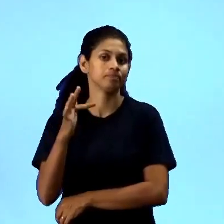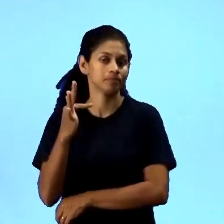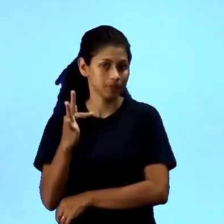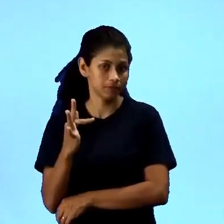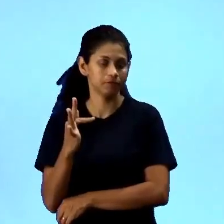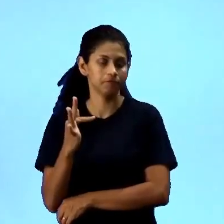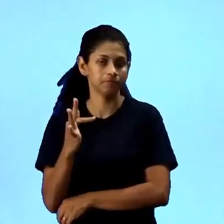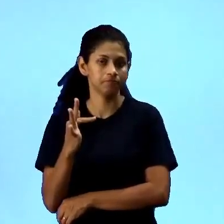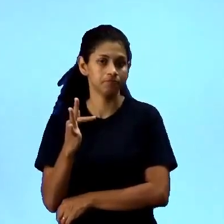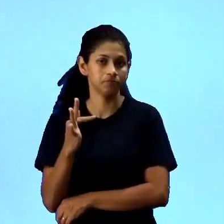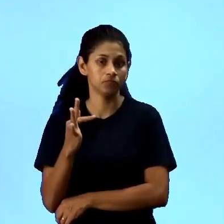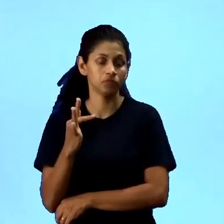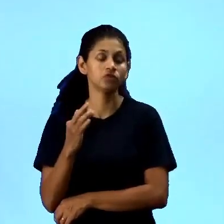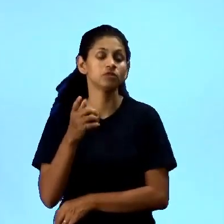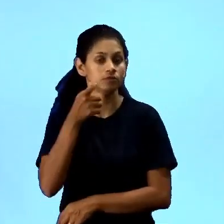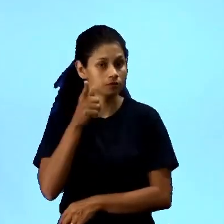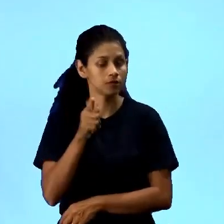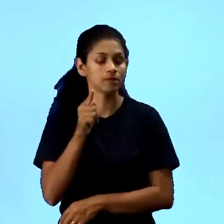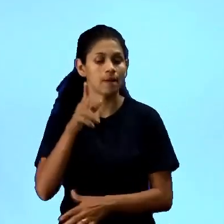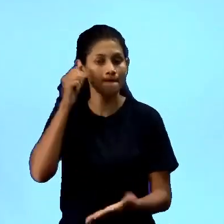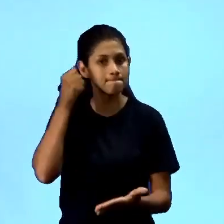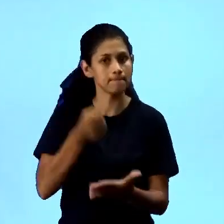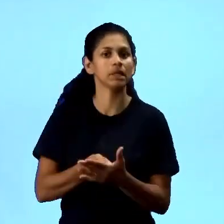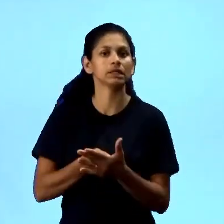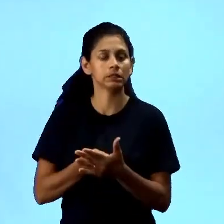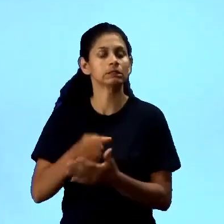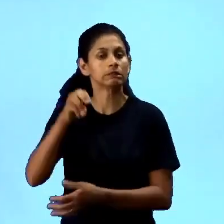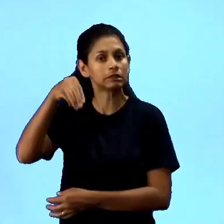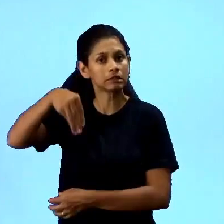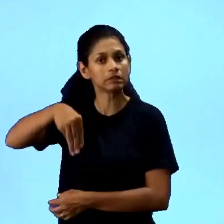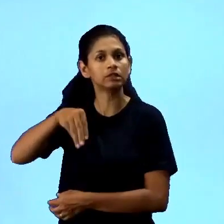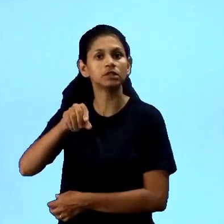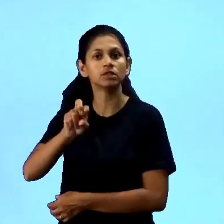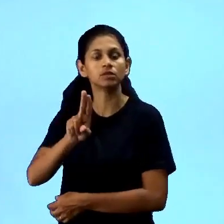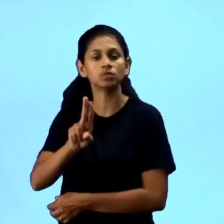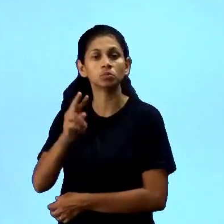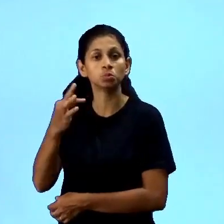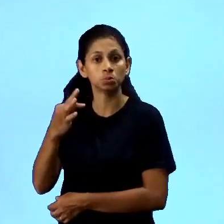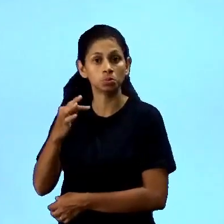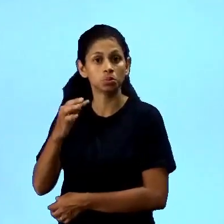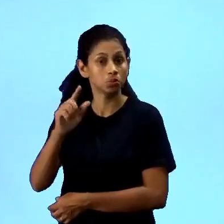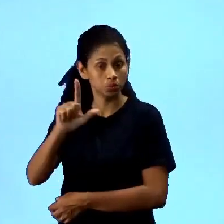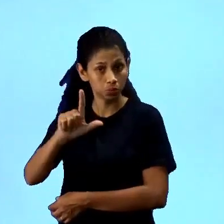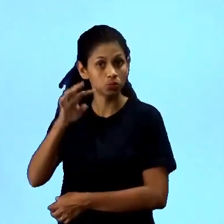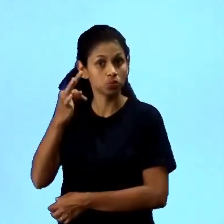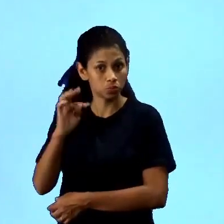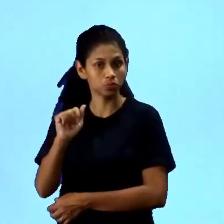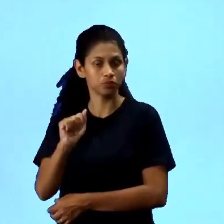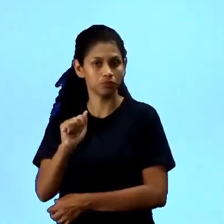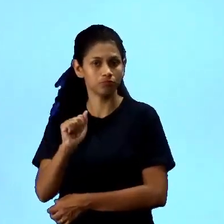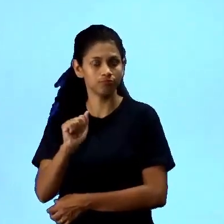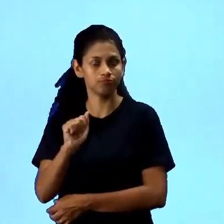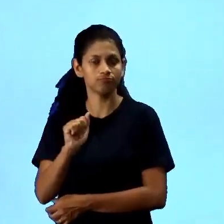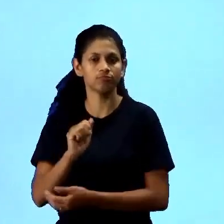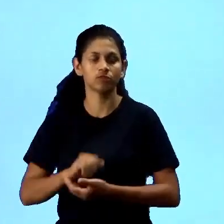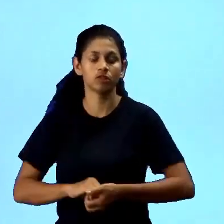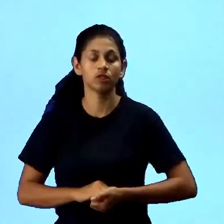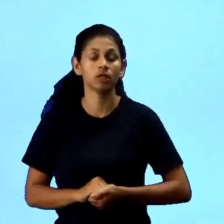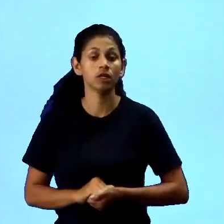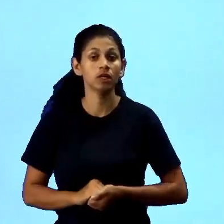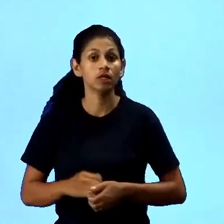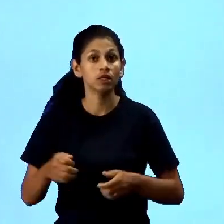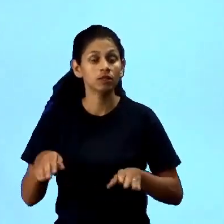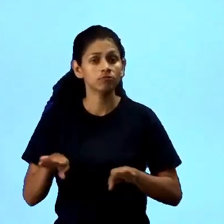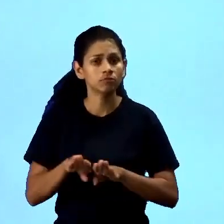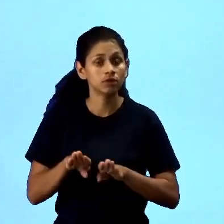multa em relação ao que você cometeu no trânsito. E além disso tudo, gente, a questão maior é o